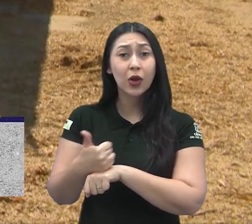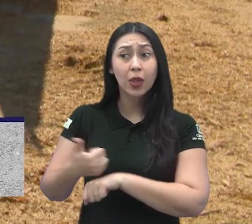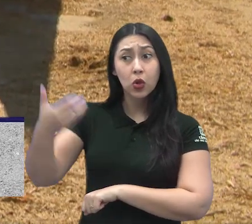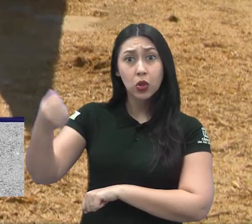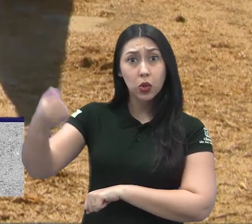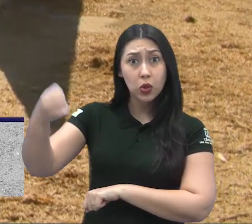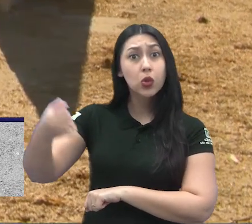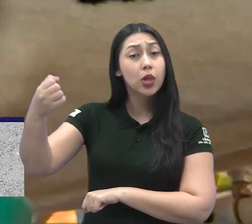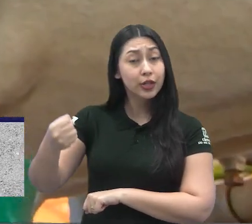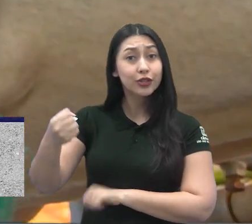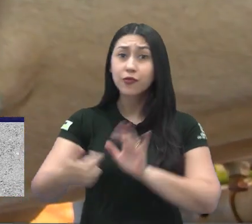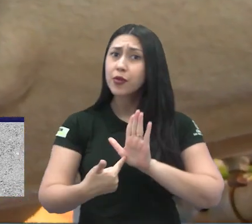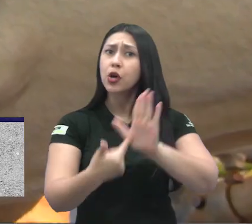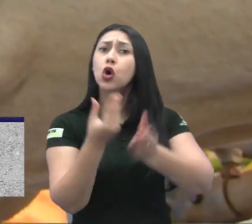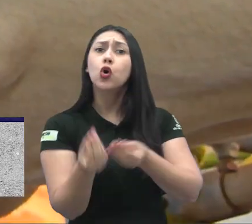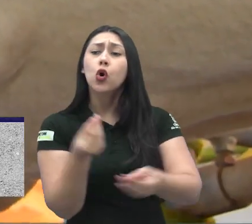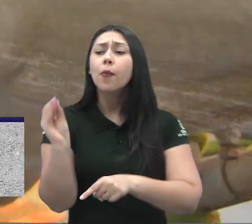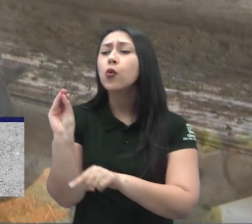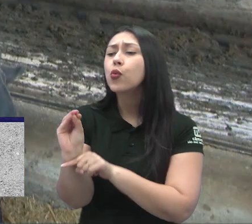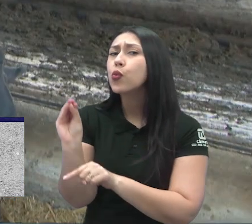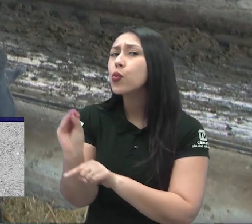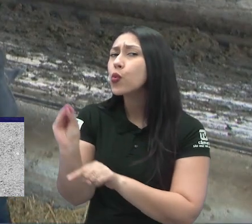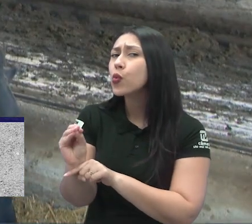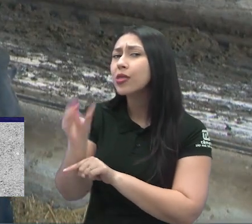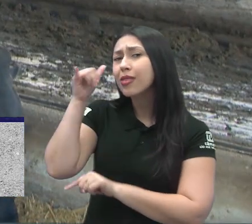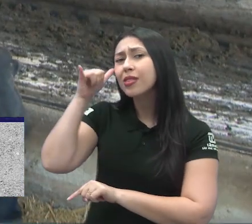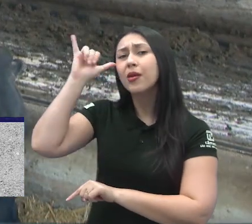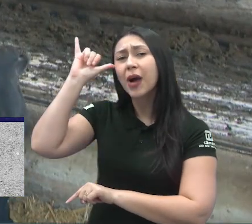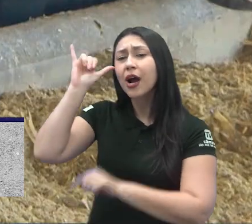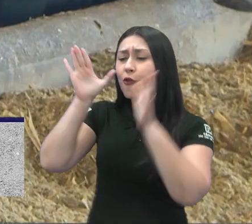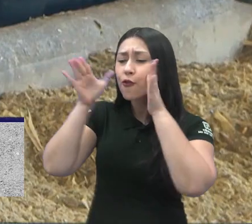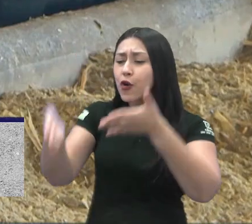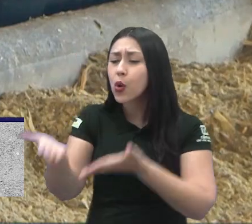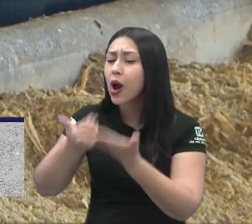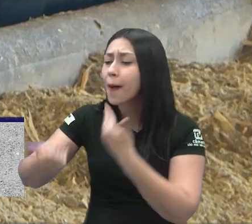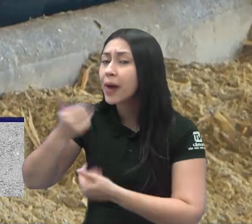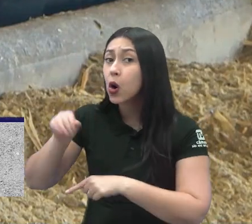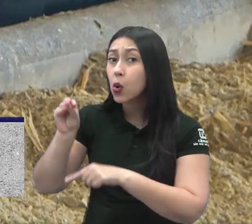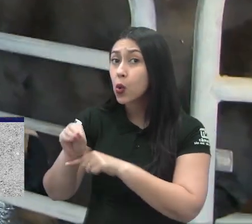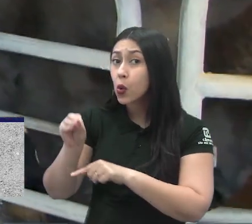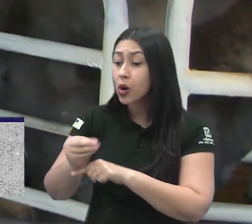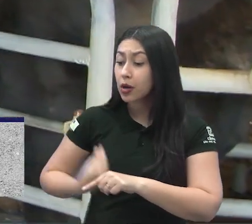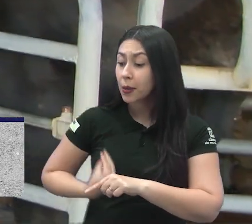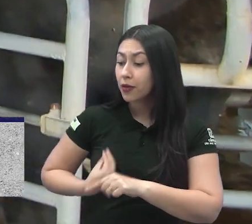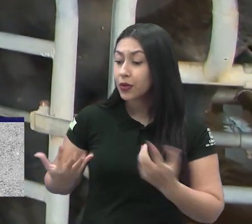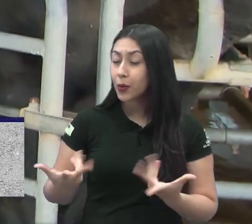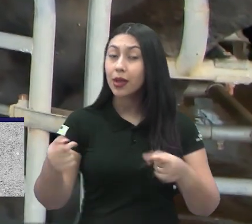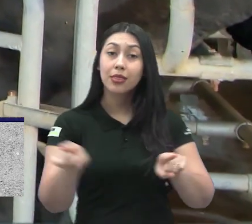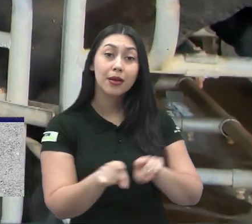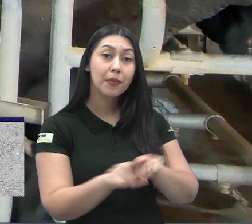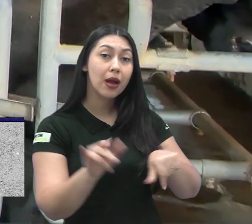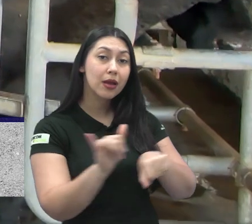leite. Ela vai mostrar como é o manejo dos animais, com foco em alimentação, cuidados com o bem-estar e as técnicas